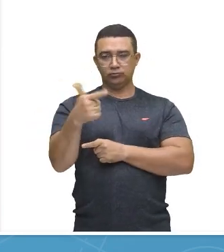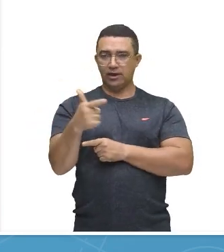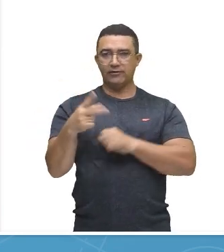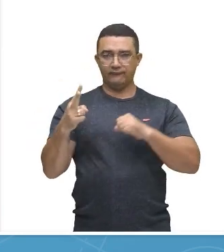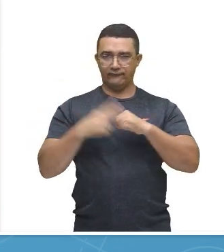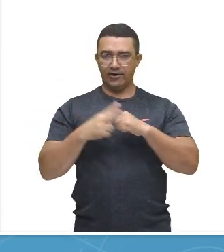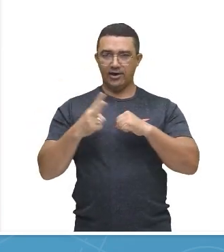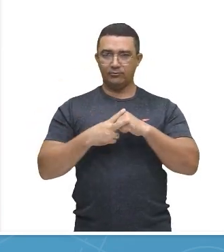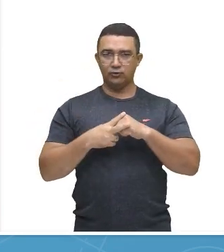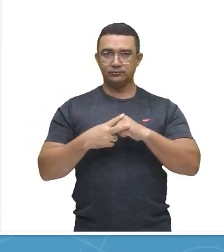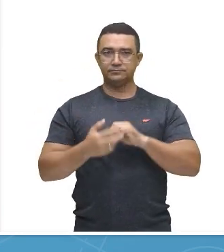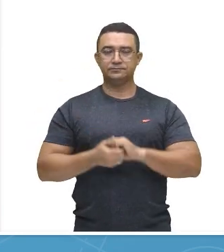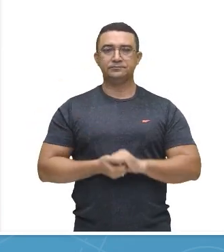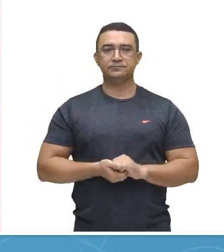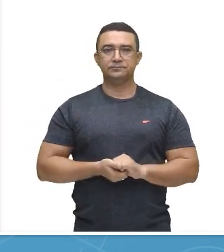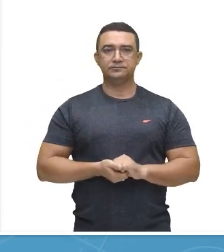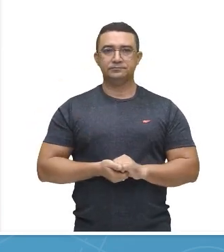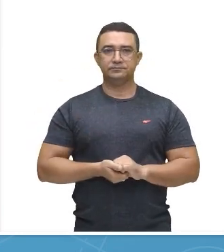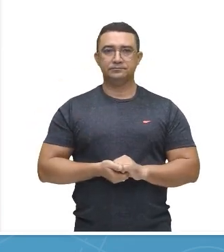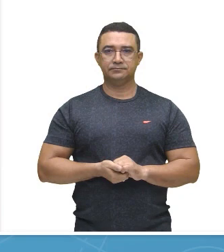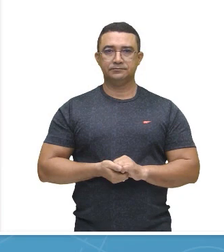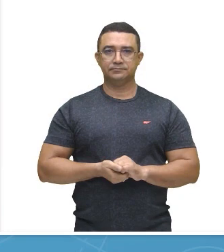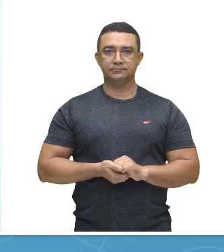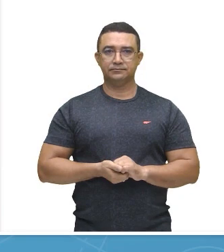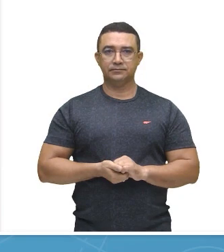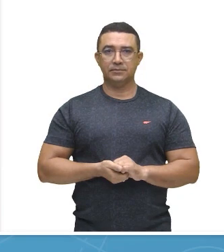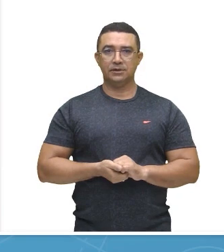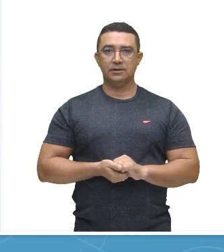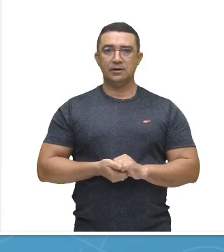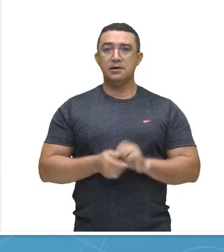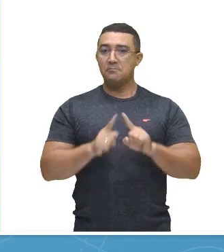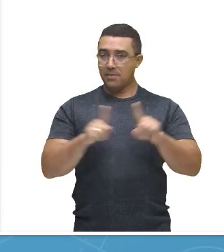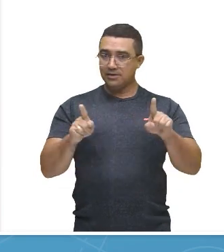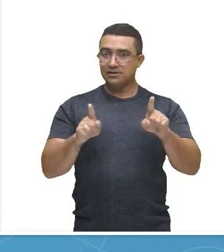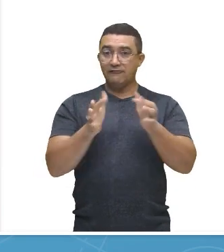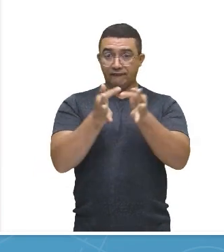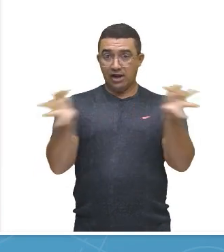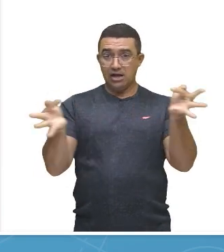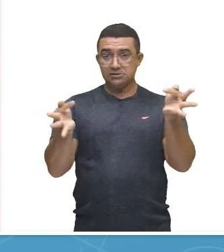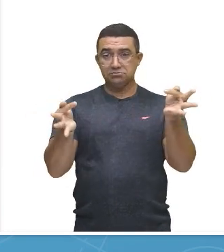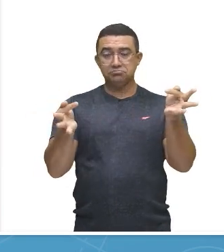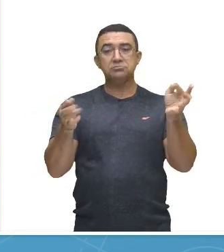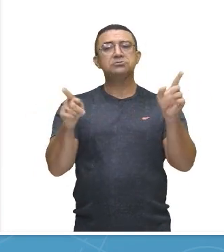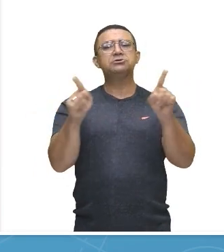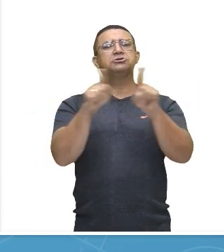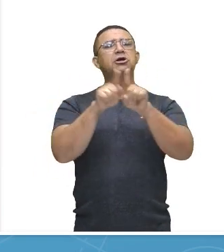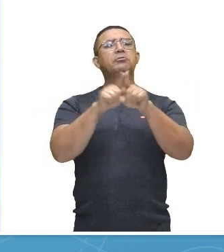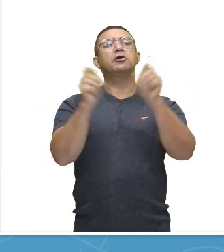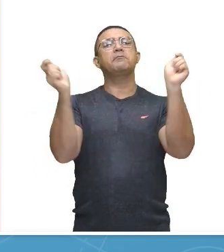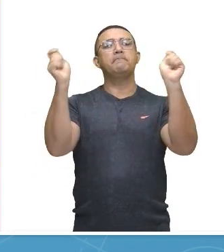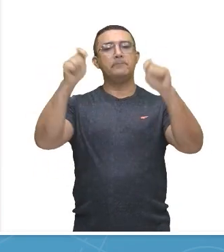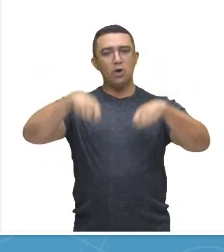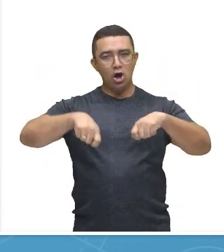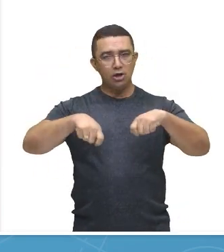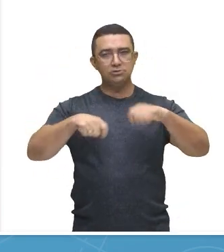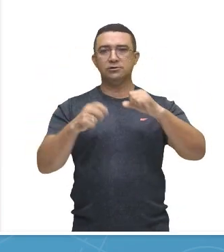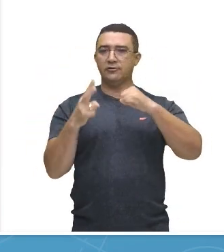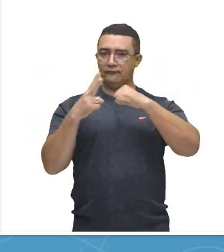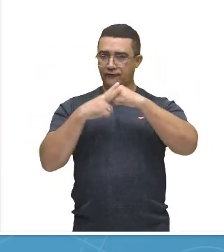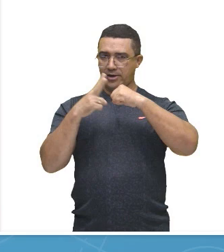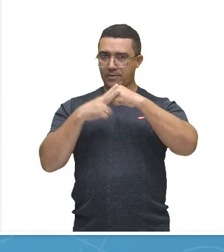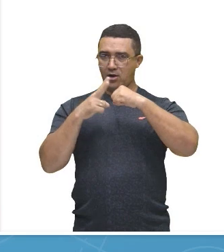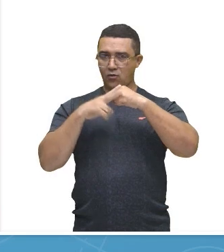verdade? Nominal sem verbo. Agora, ela pode ser também verbal. Agora, me diga uma coisa. Se nominal é